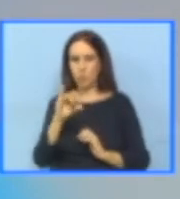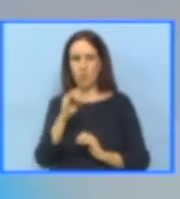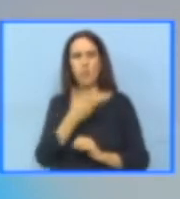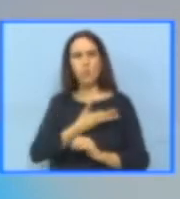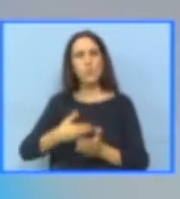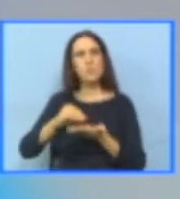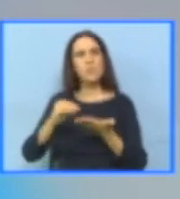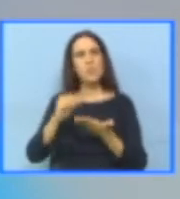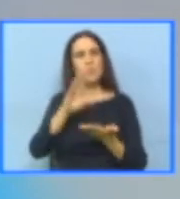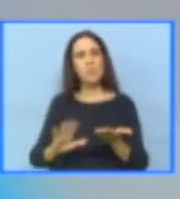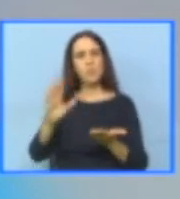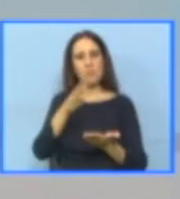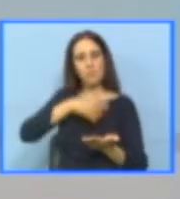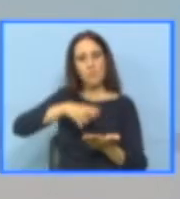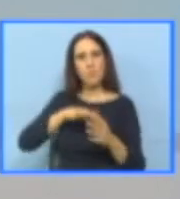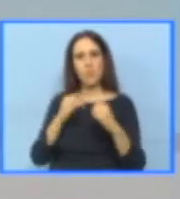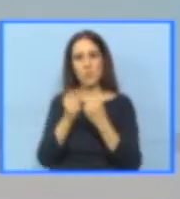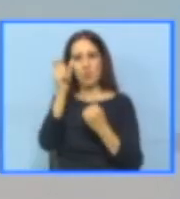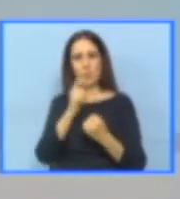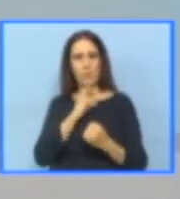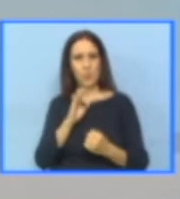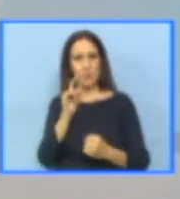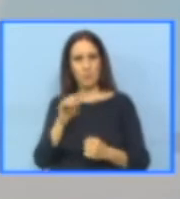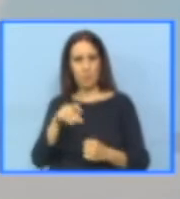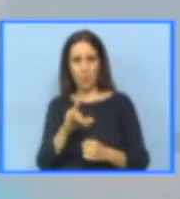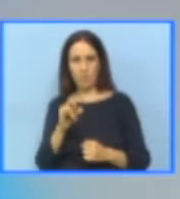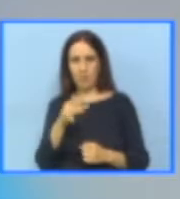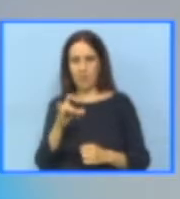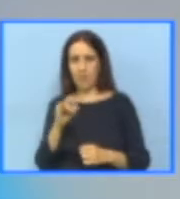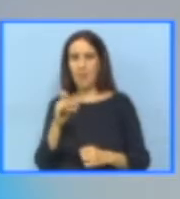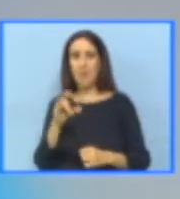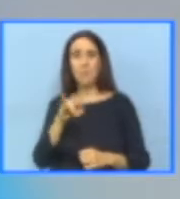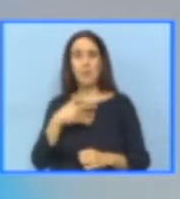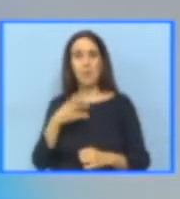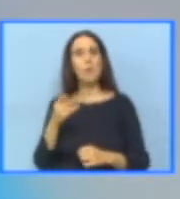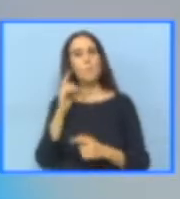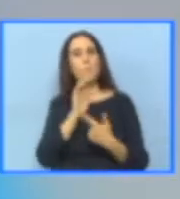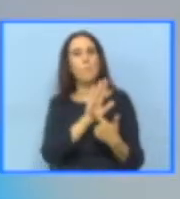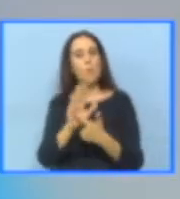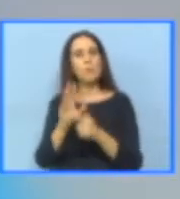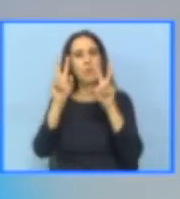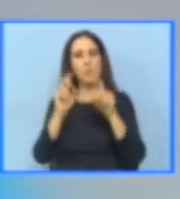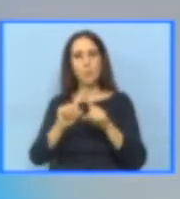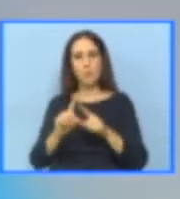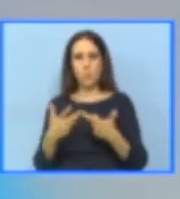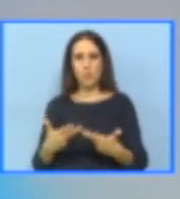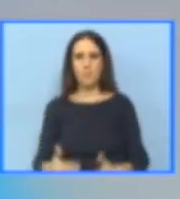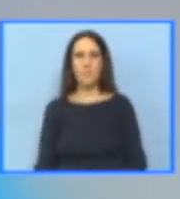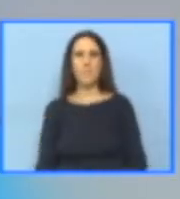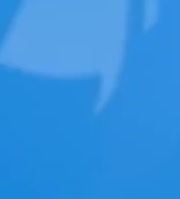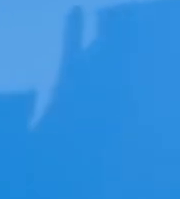Secretariado Nacional da Pastoral Social, o padre José Manuel Pereira de Almeida. Primeiro mostramos outros temas da atualidade.